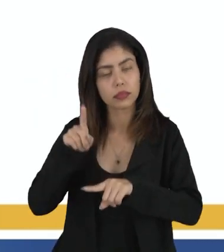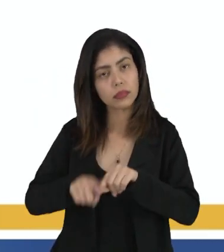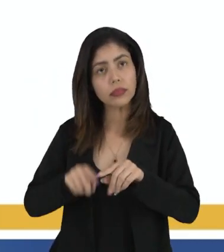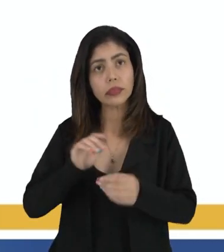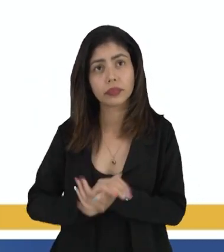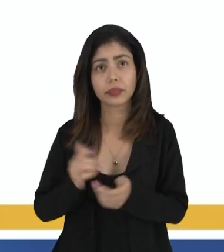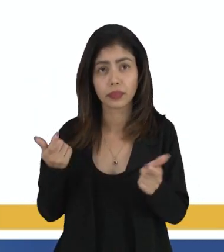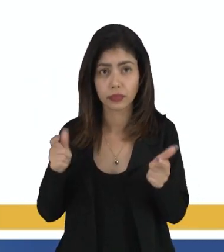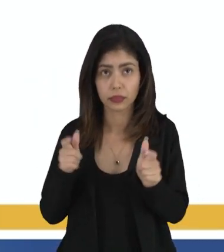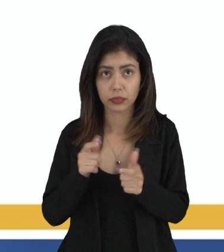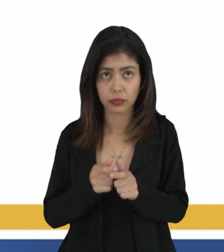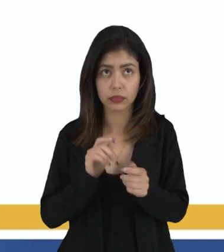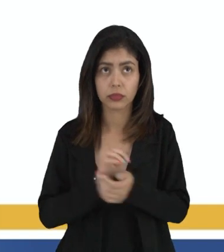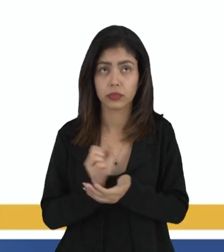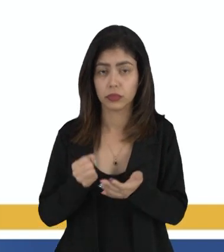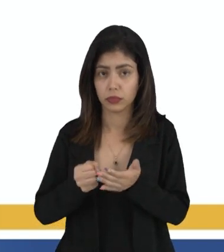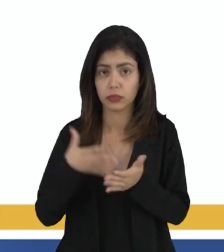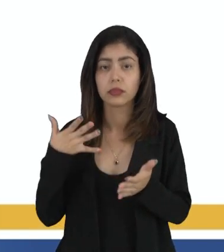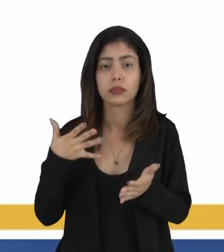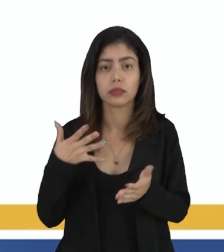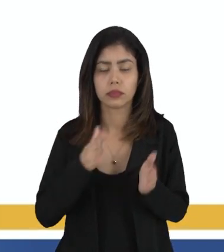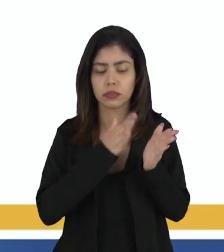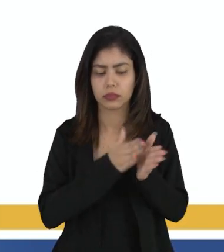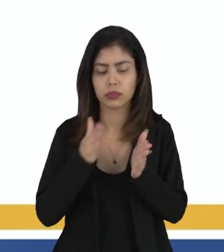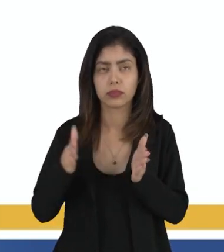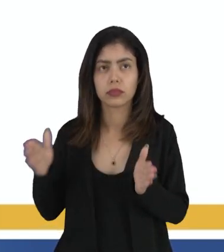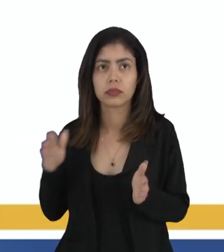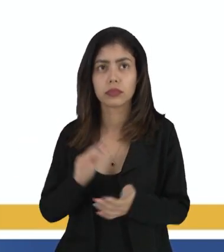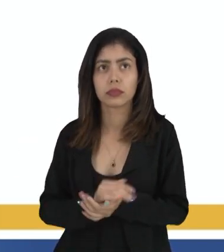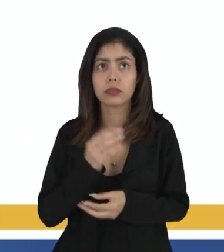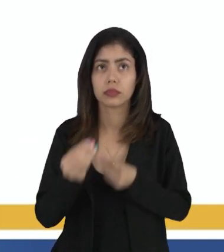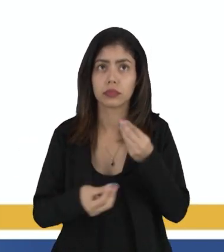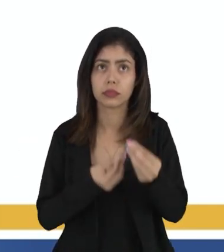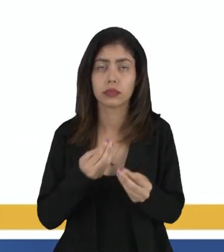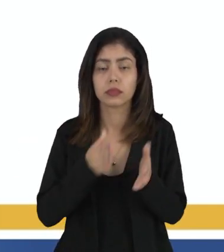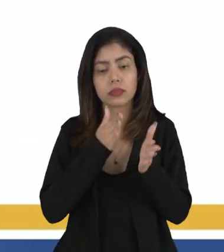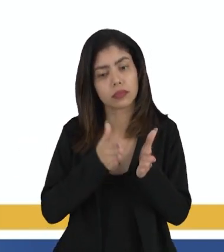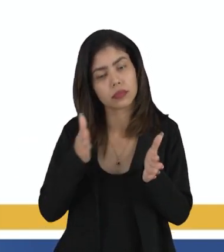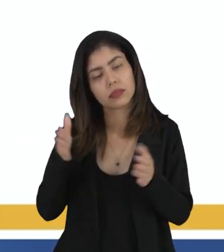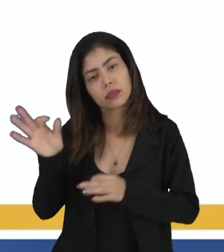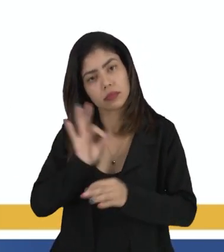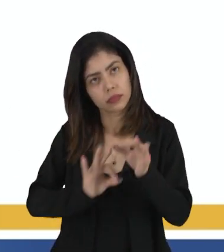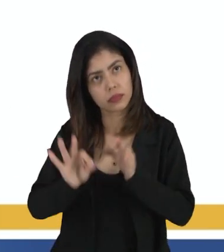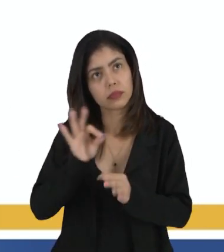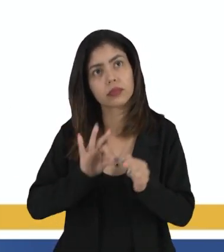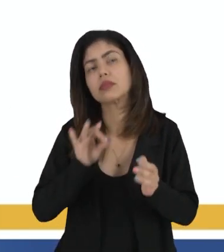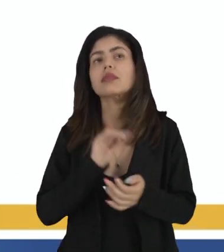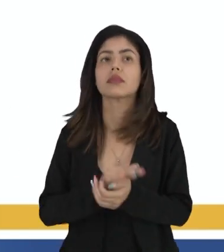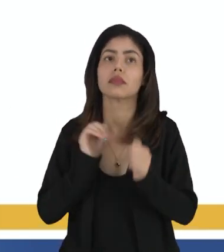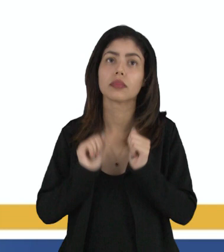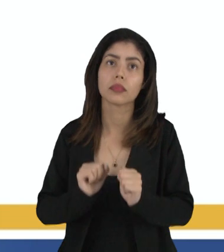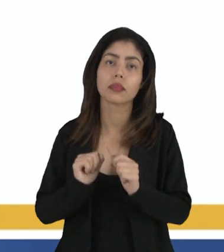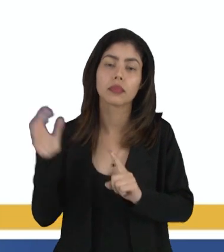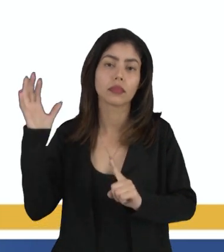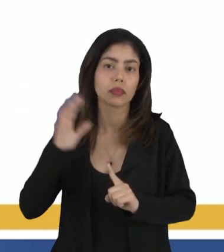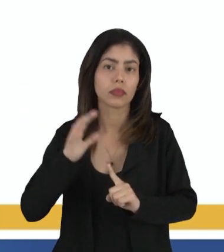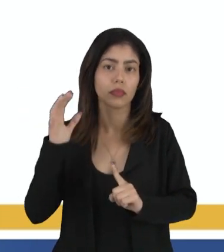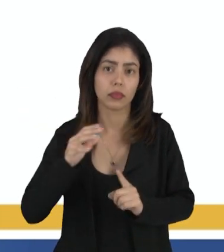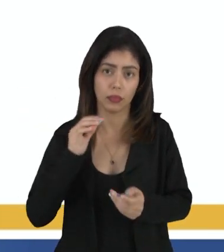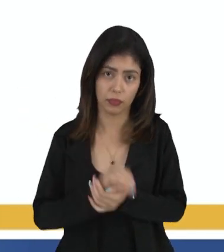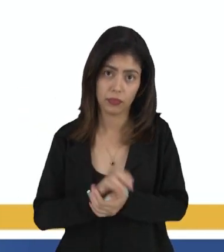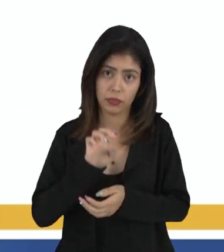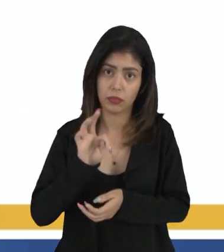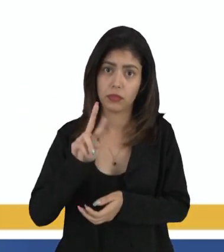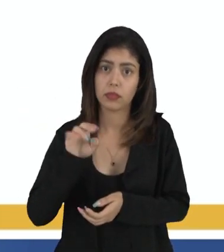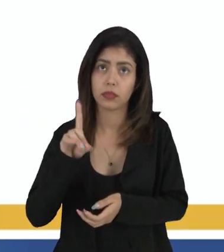por inúmeras partículas aí, a forma em que essas partículas estão organizadas podem influenciar nos seus